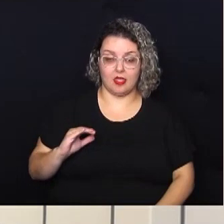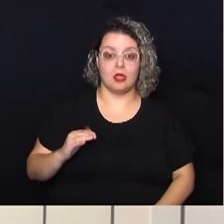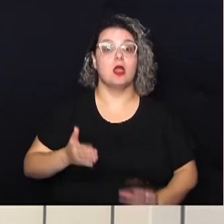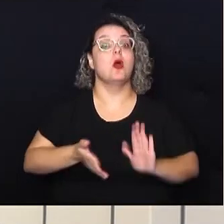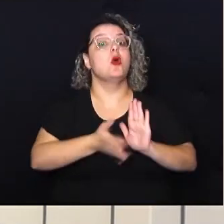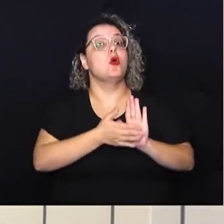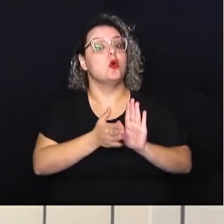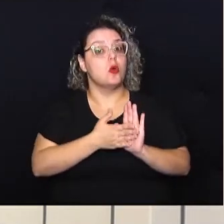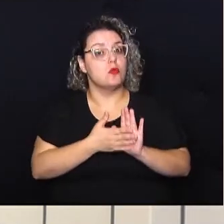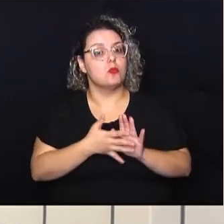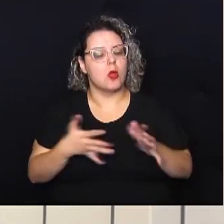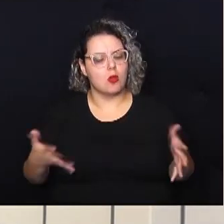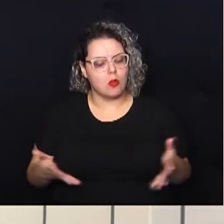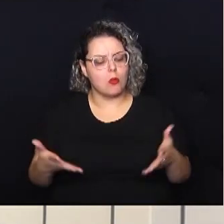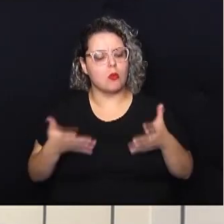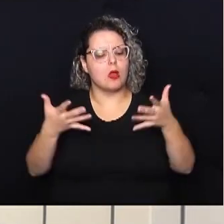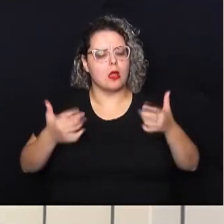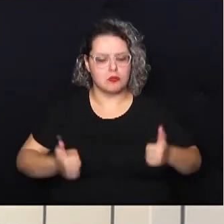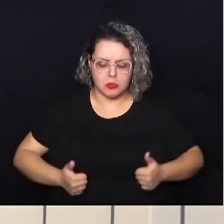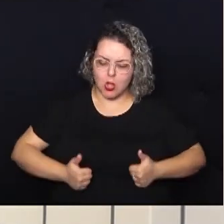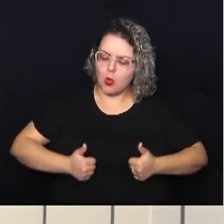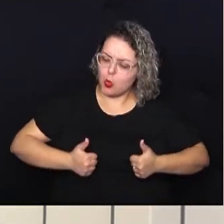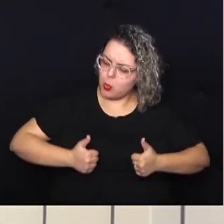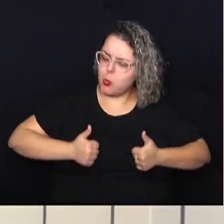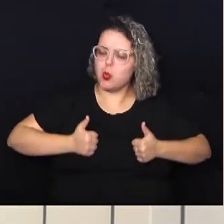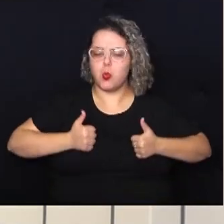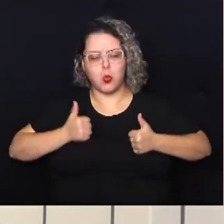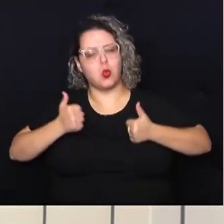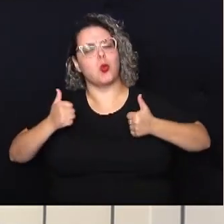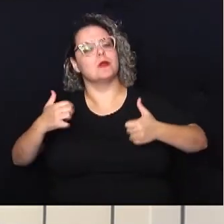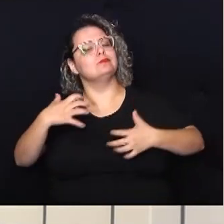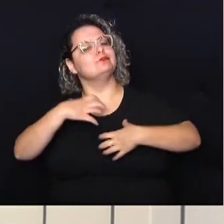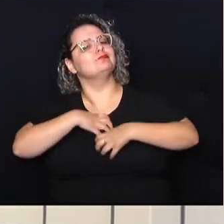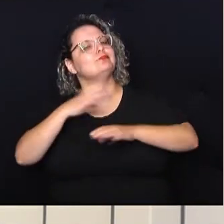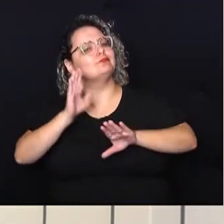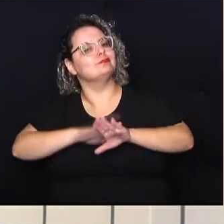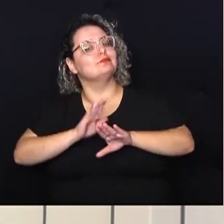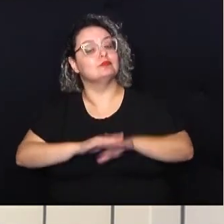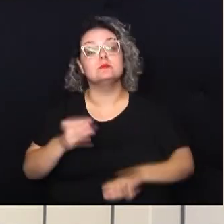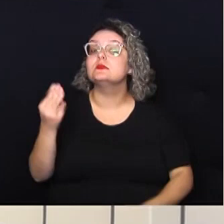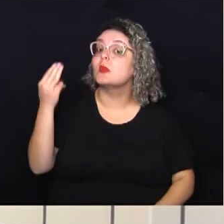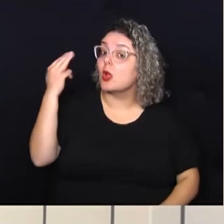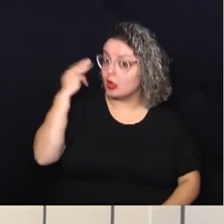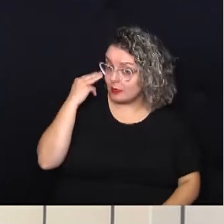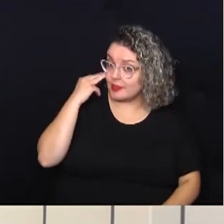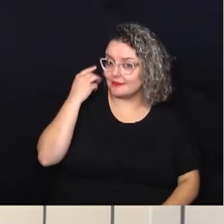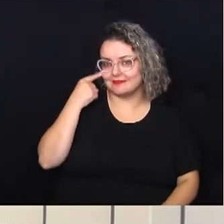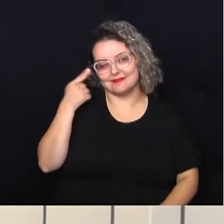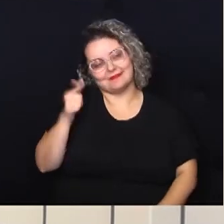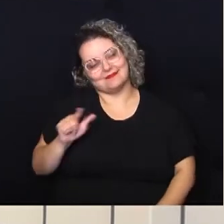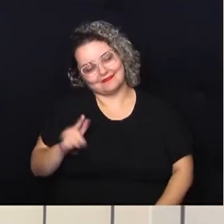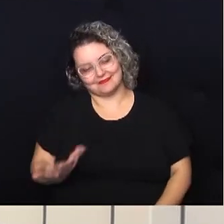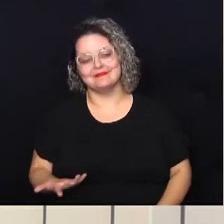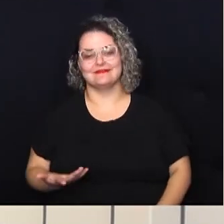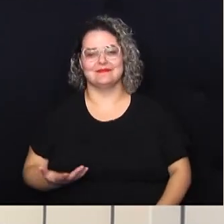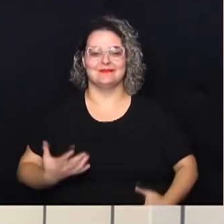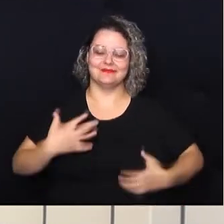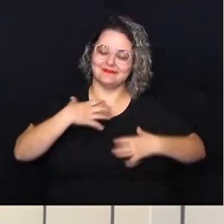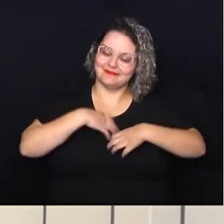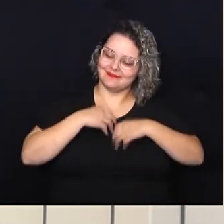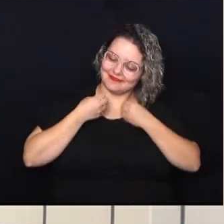proposta é elevar a autoestima, ativar sensações, memórias e, claro, gerar